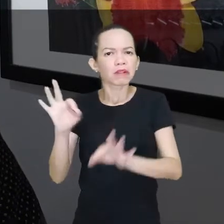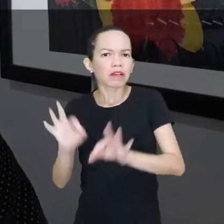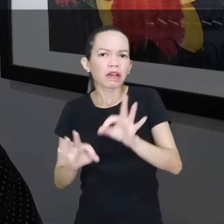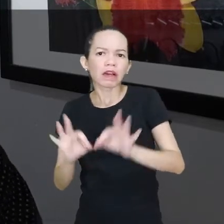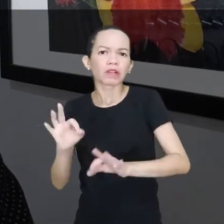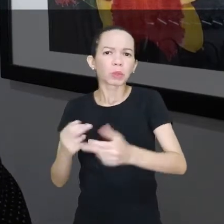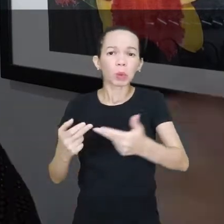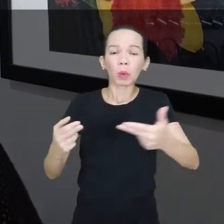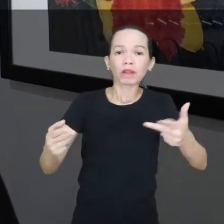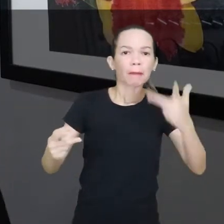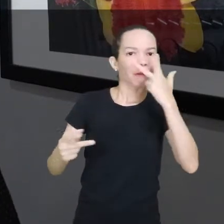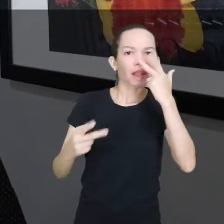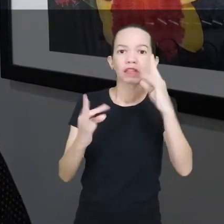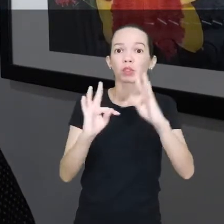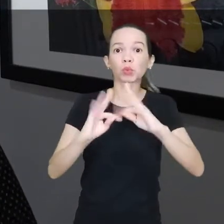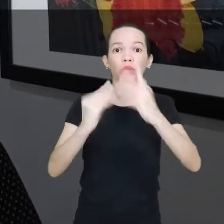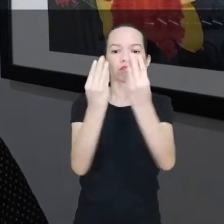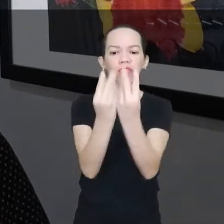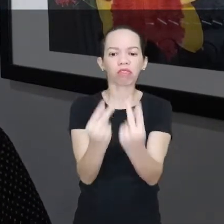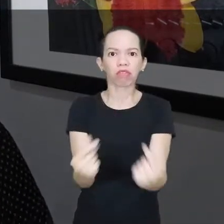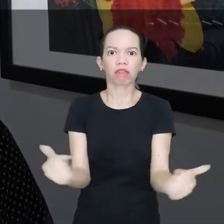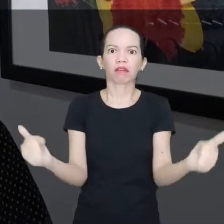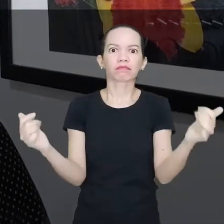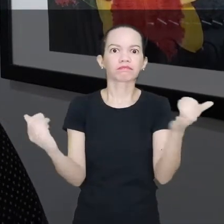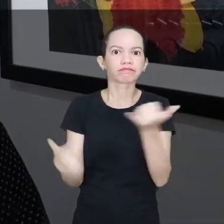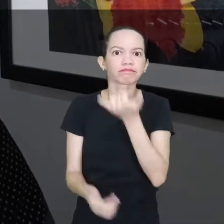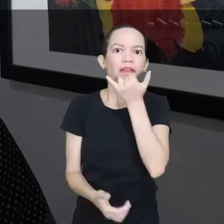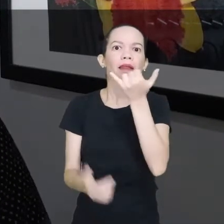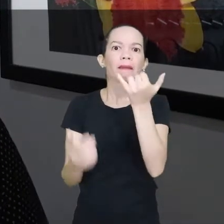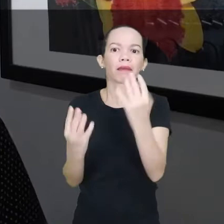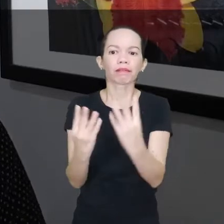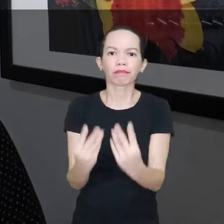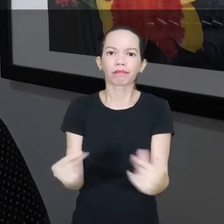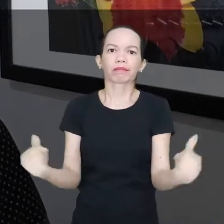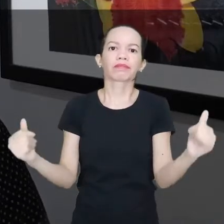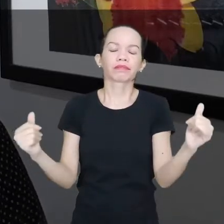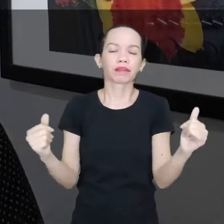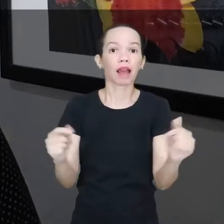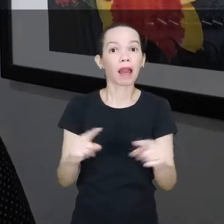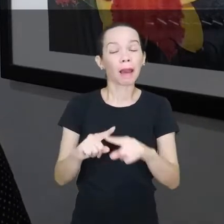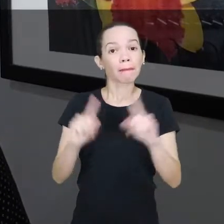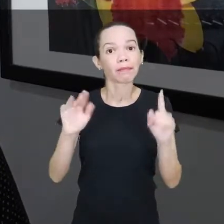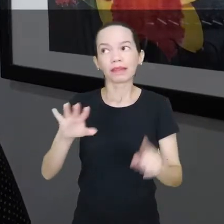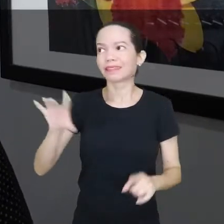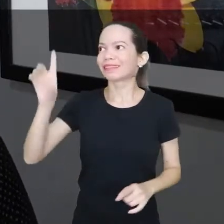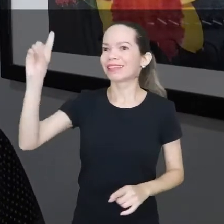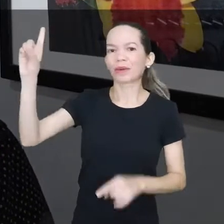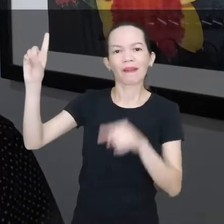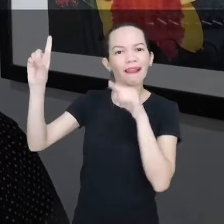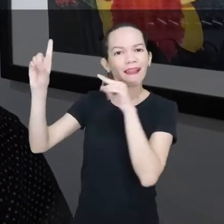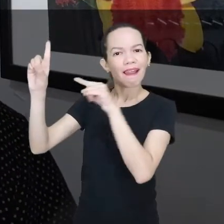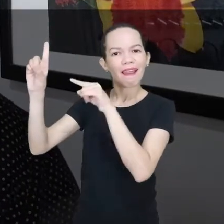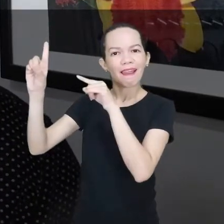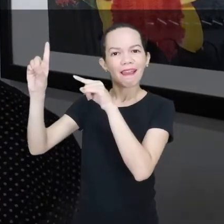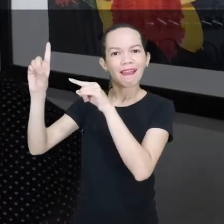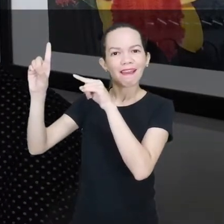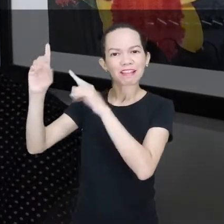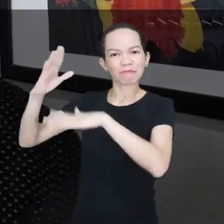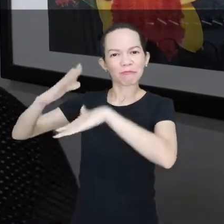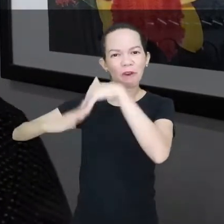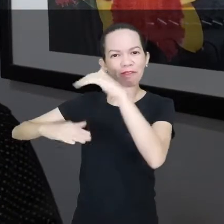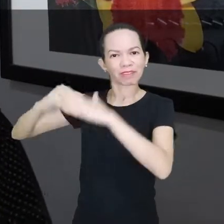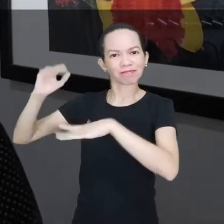planos, parece que tudo se desfez de um dia para o outro, de um momento para o outro. mas Deus, Ele é especialista